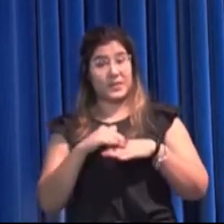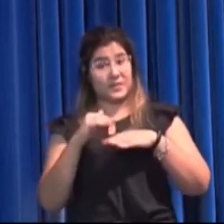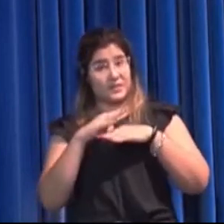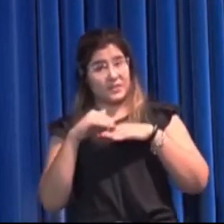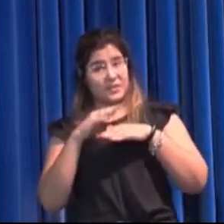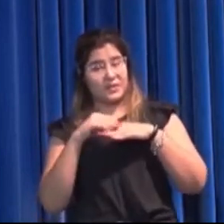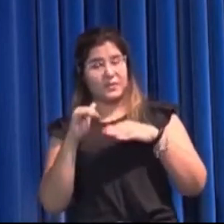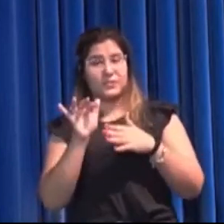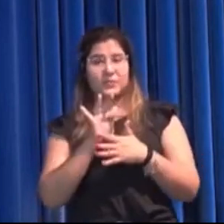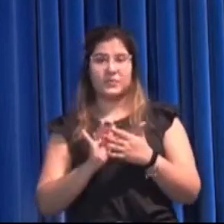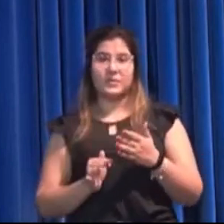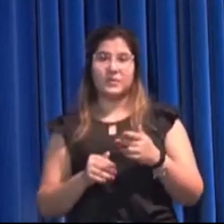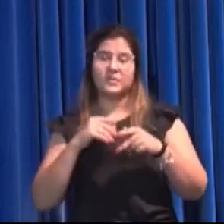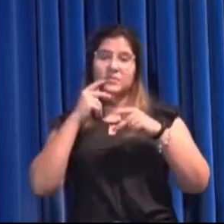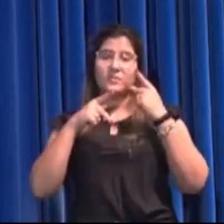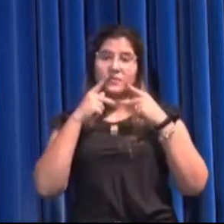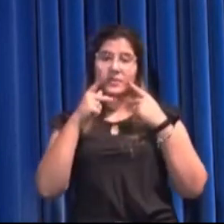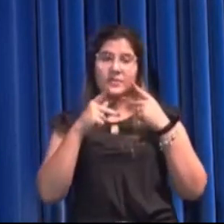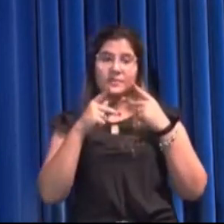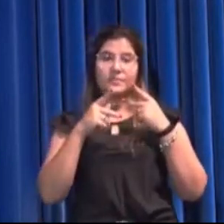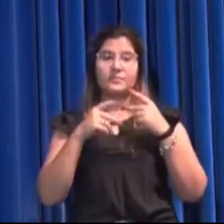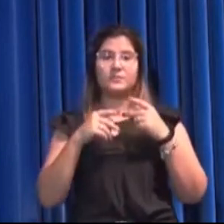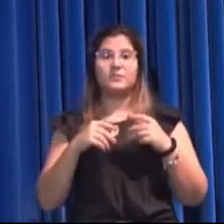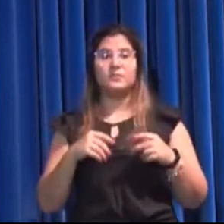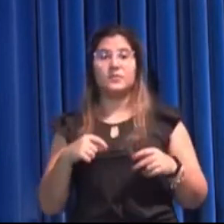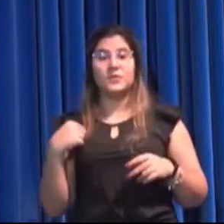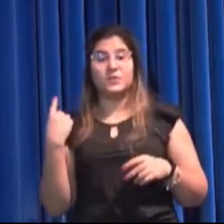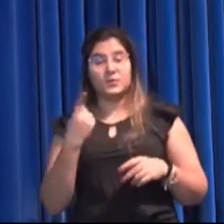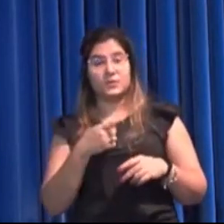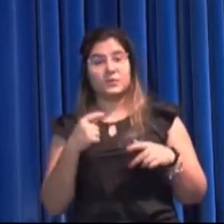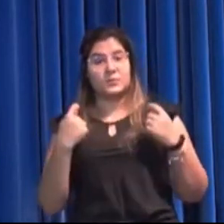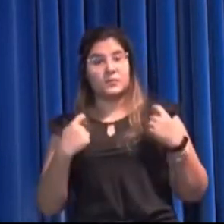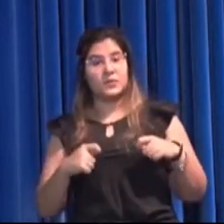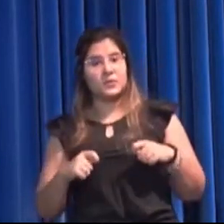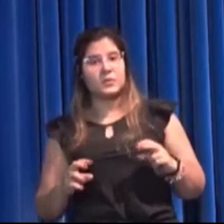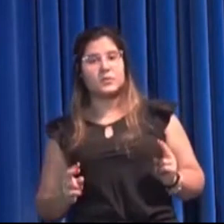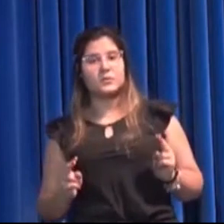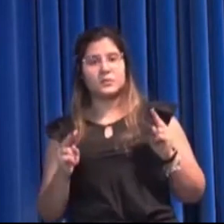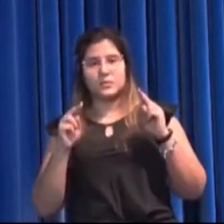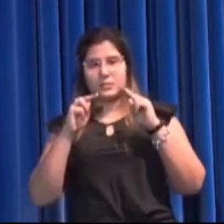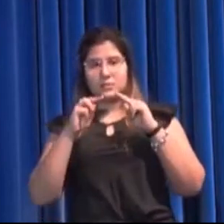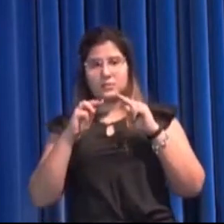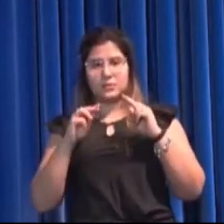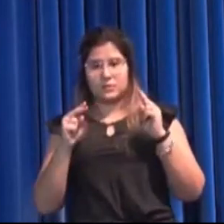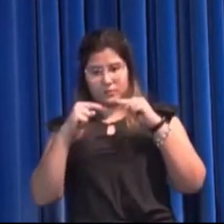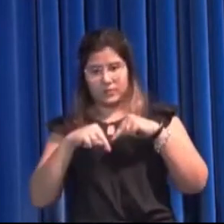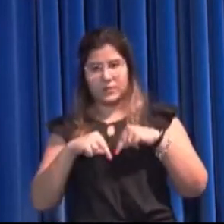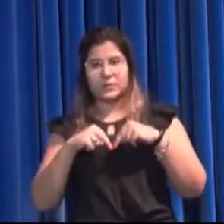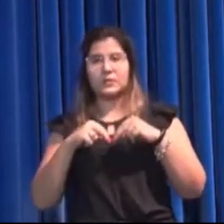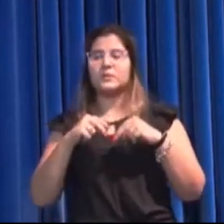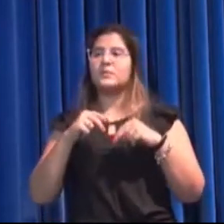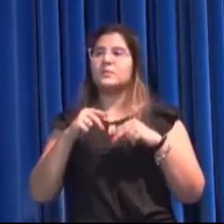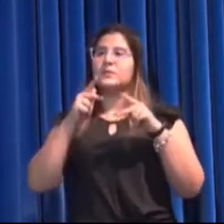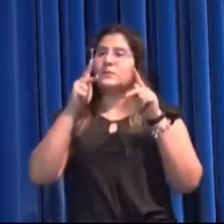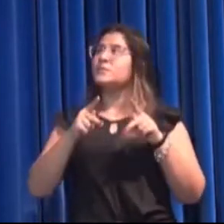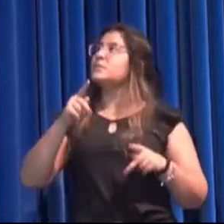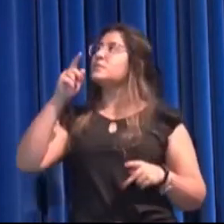O texto diz que nós devemos nos humilhar na presença do Senhor, e Ele